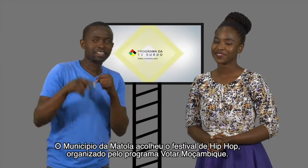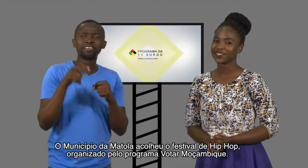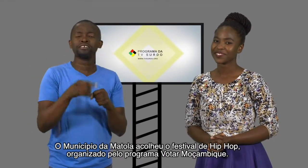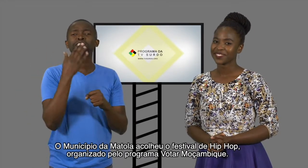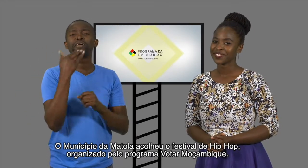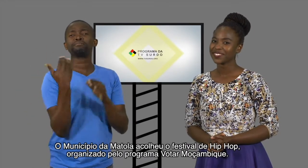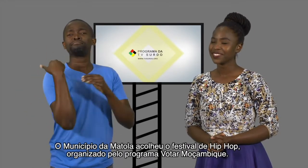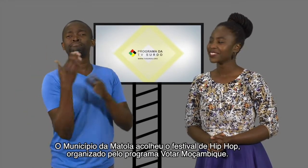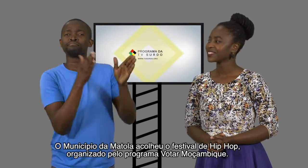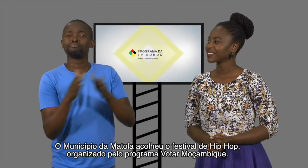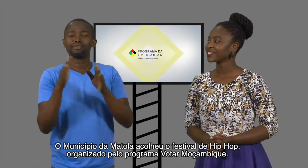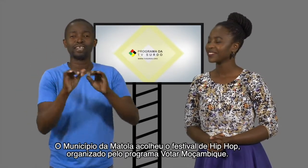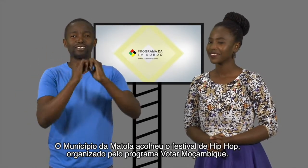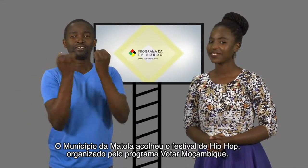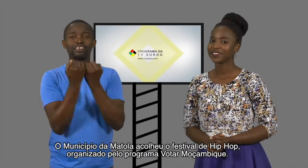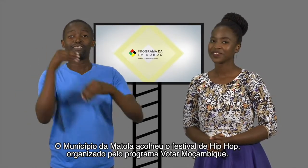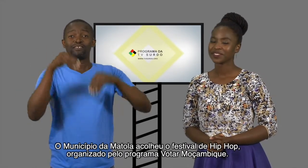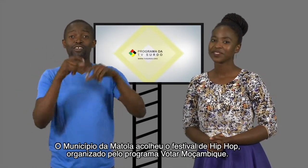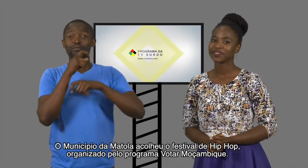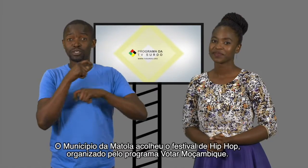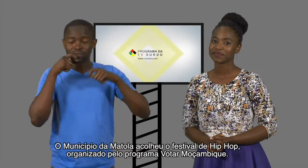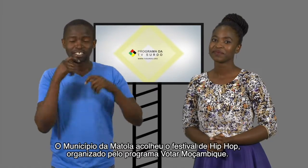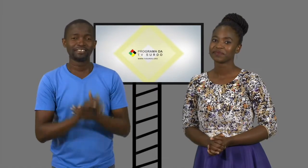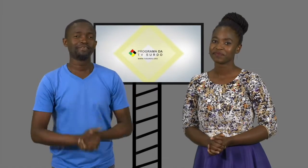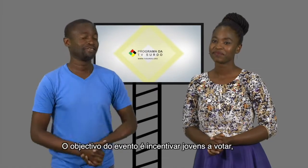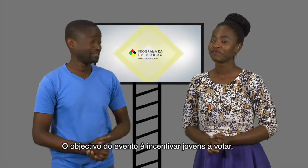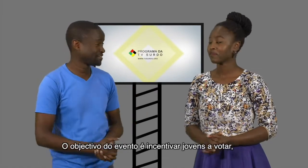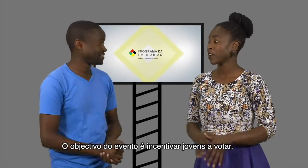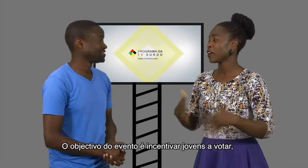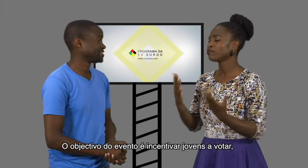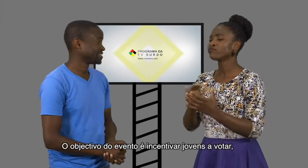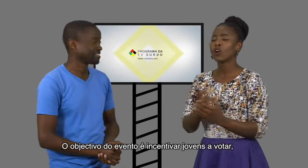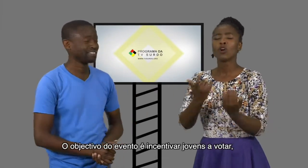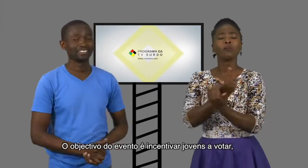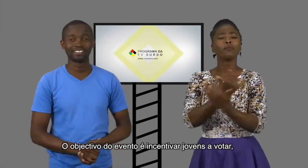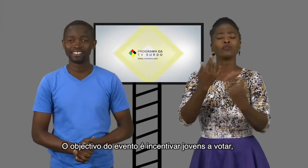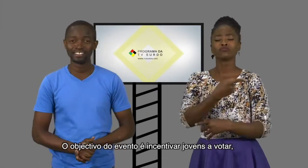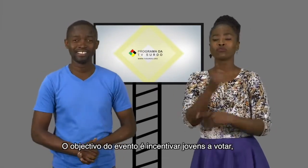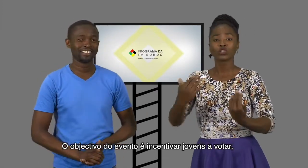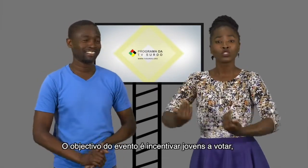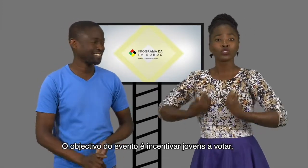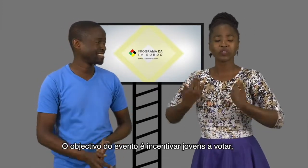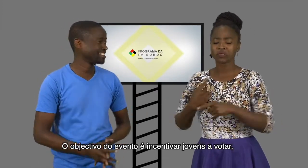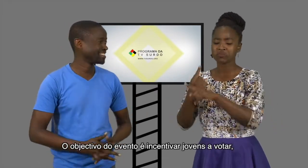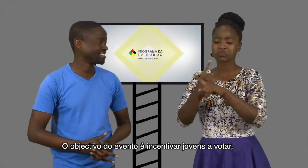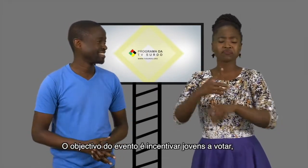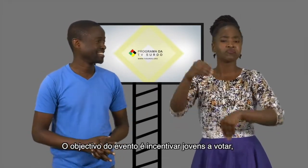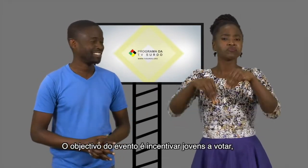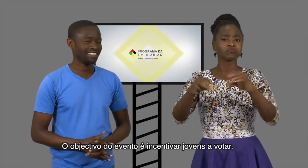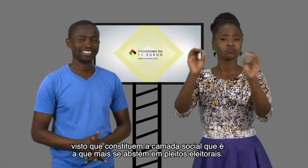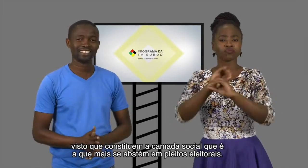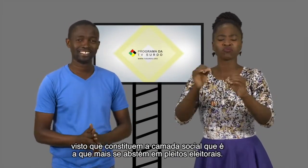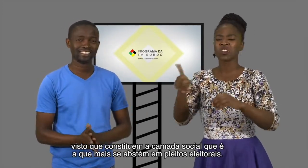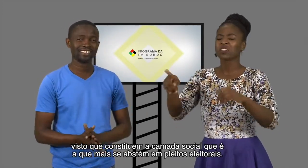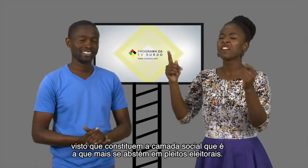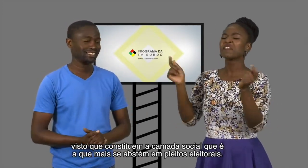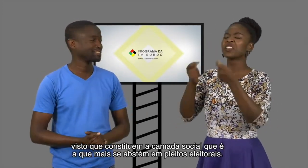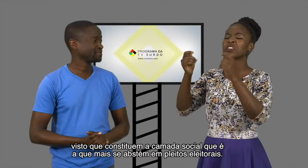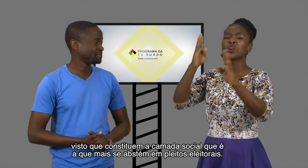organizado pelo programa Votar Moçambique. O objetivo do evento é incentivar jovens a votar,